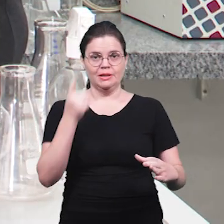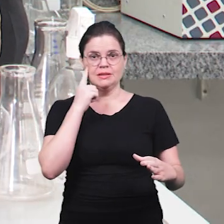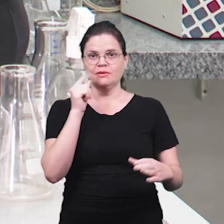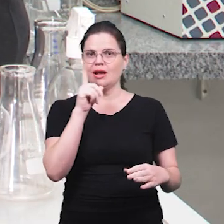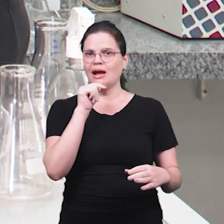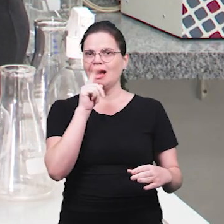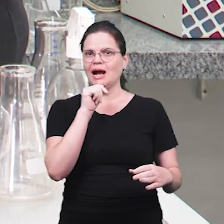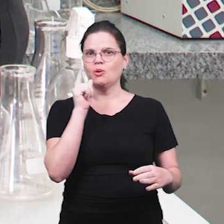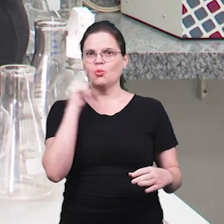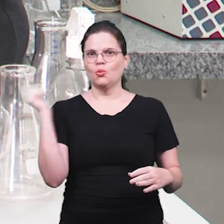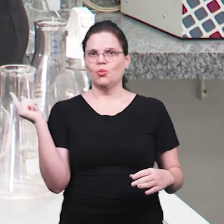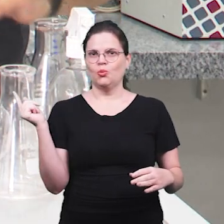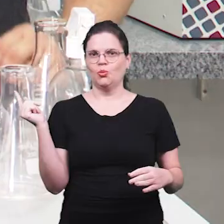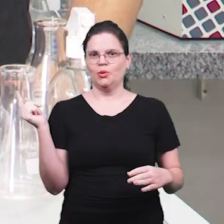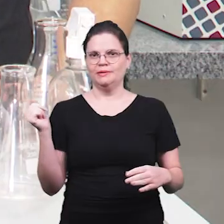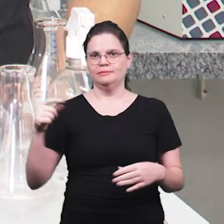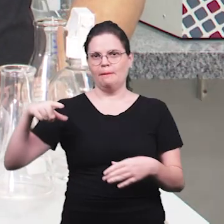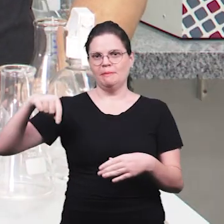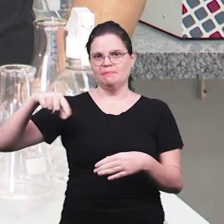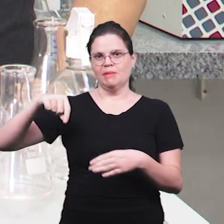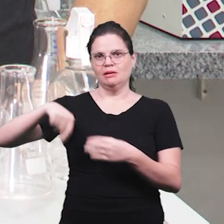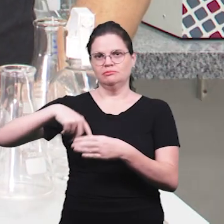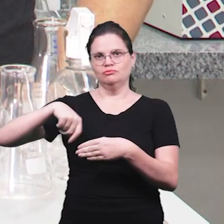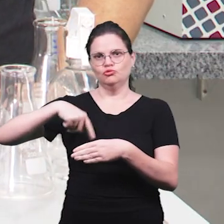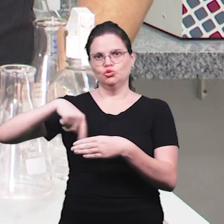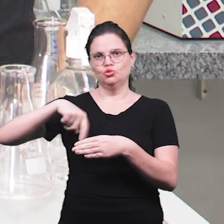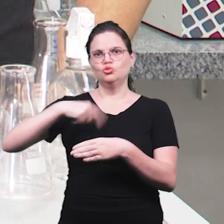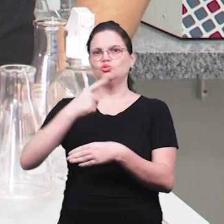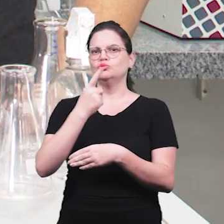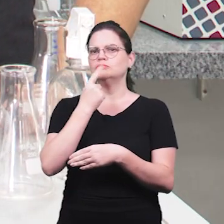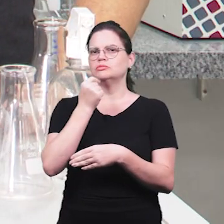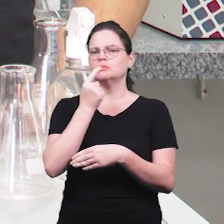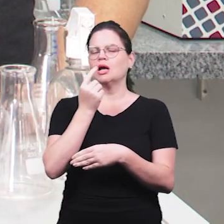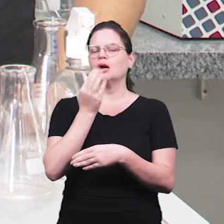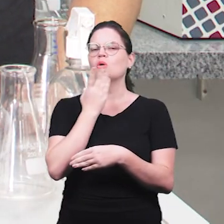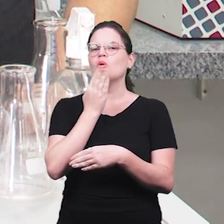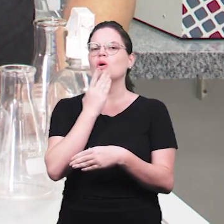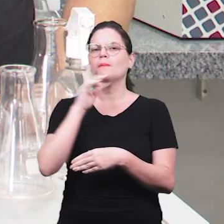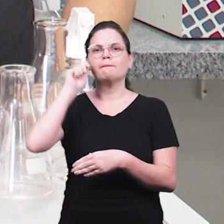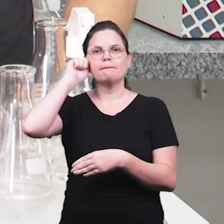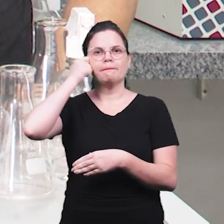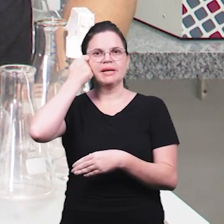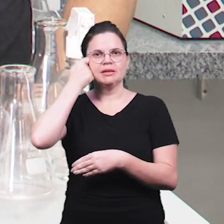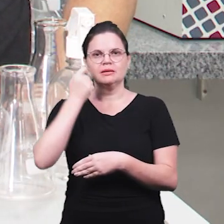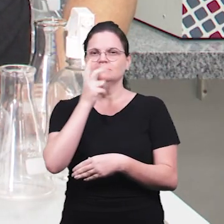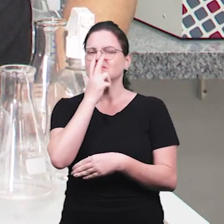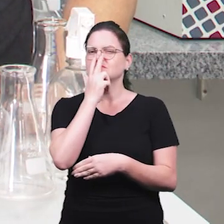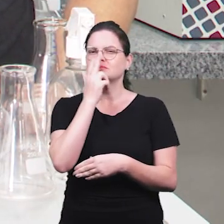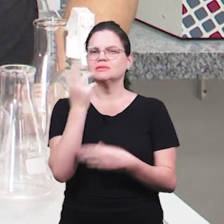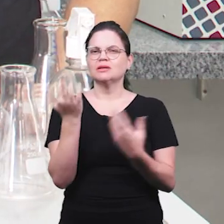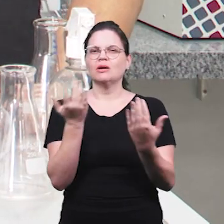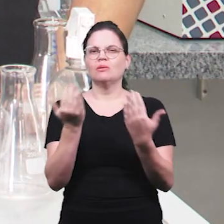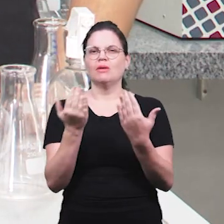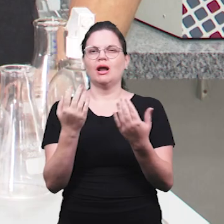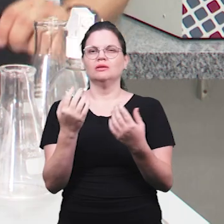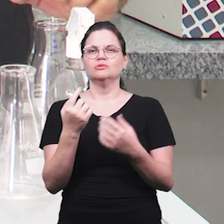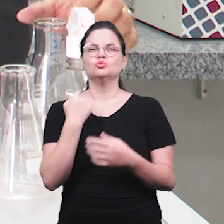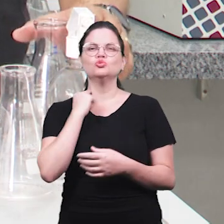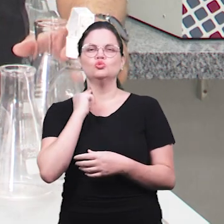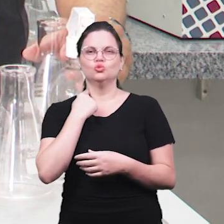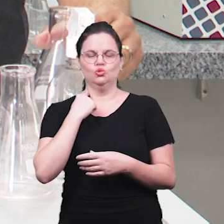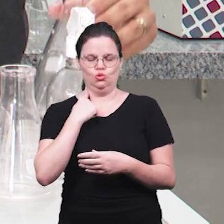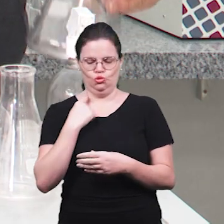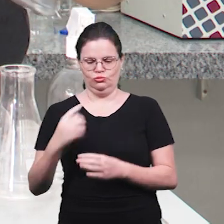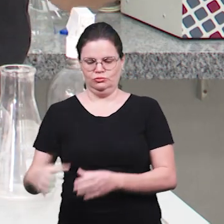água aqui foi colorida com uma tinta preta para parecer que é uma água suja, tá? E nós